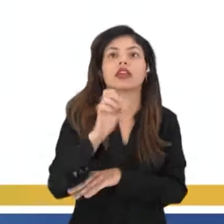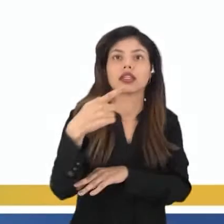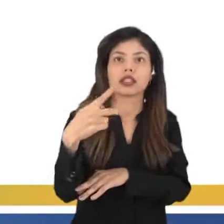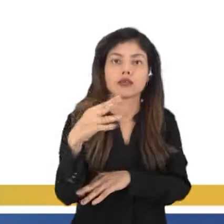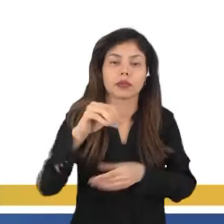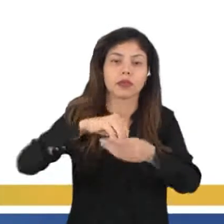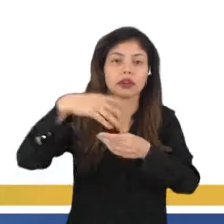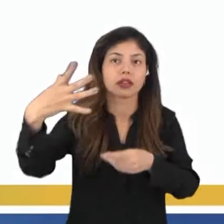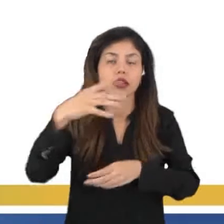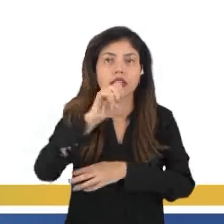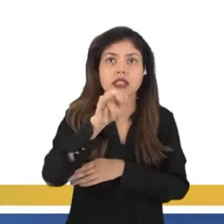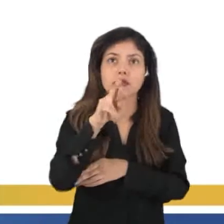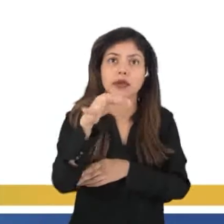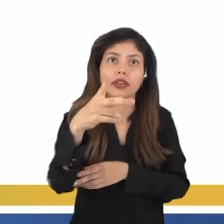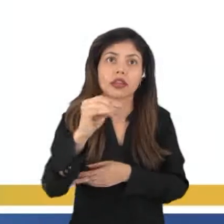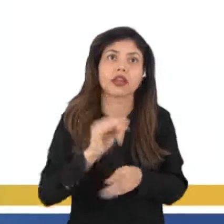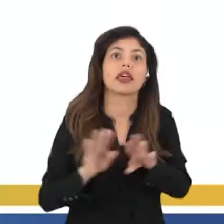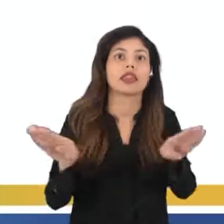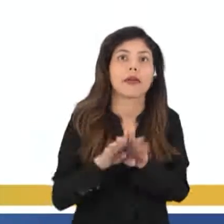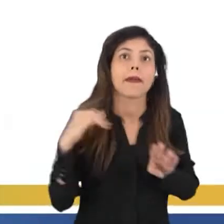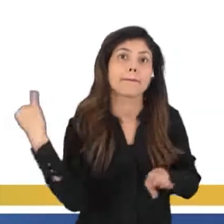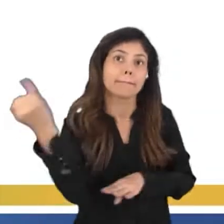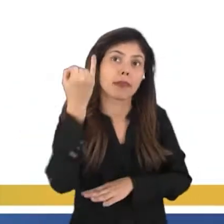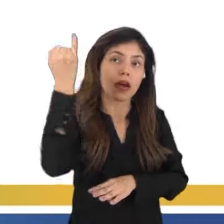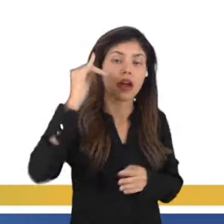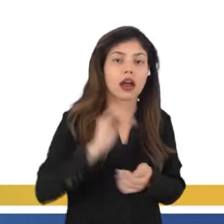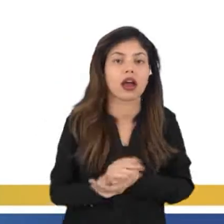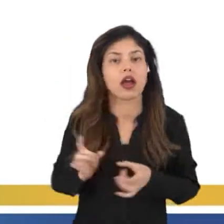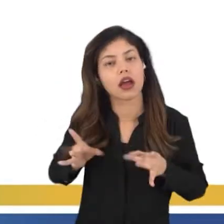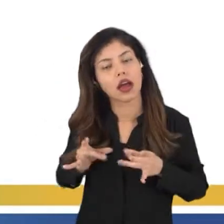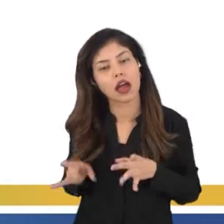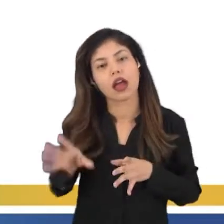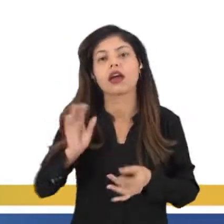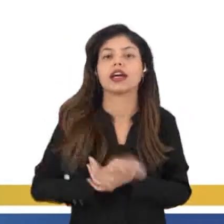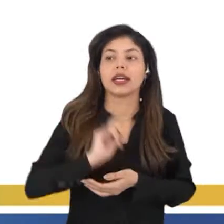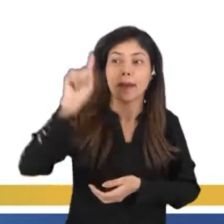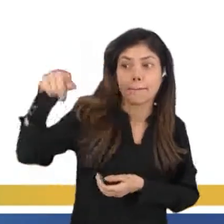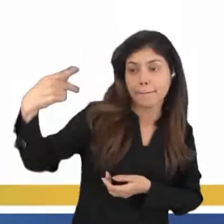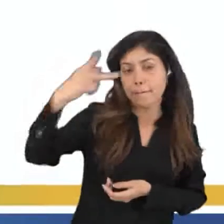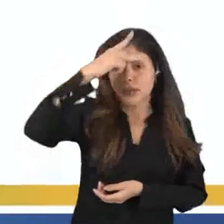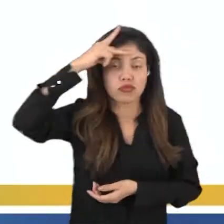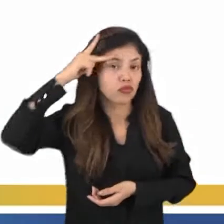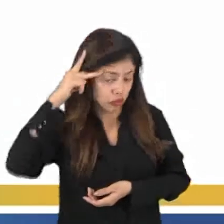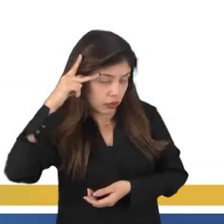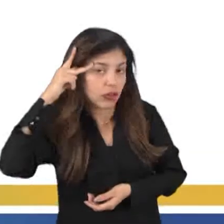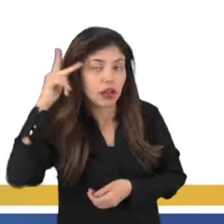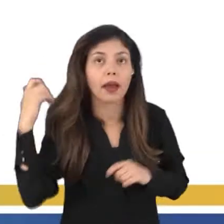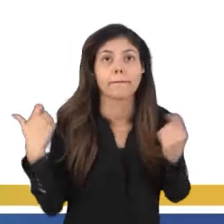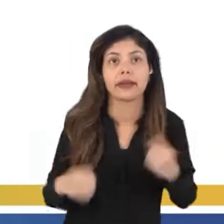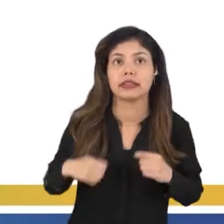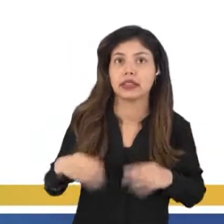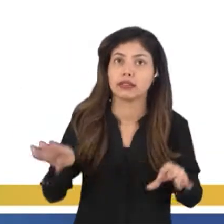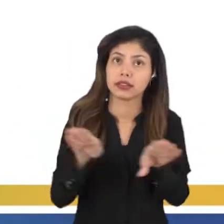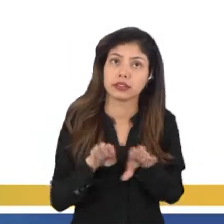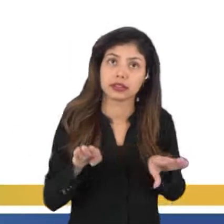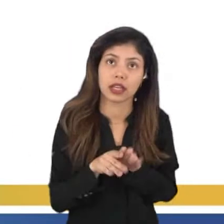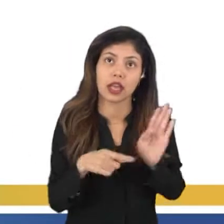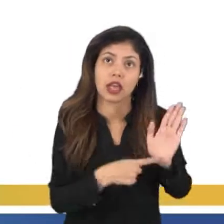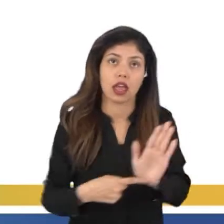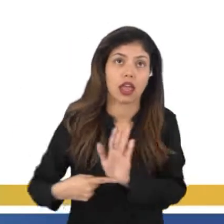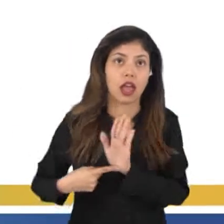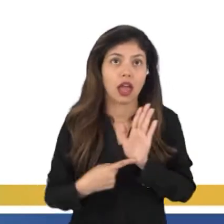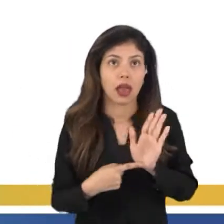e importações e principalmente os investimentos estrangeiros, era necessário que os meios de